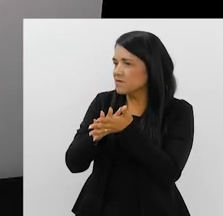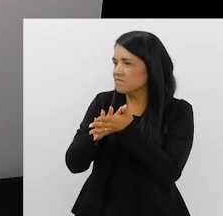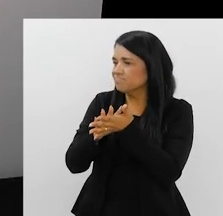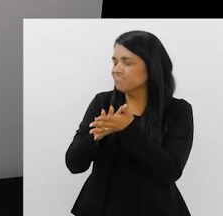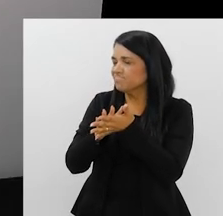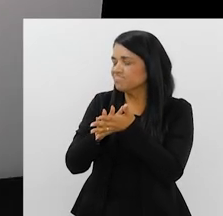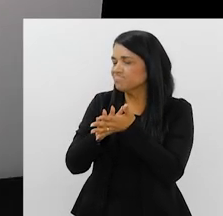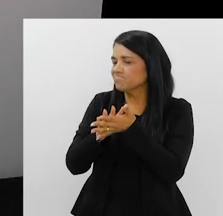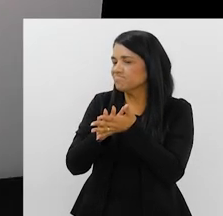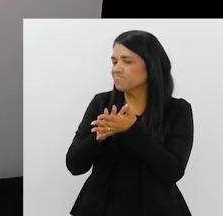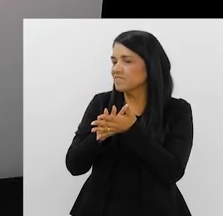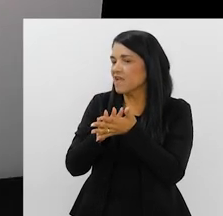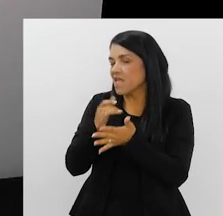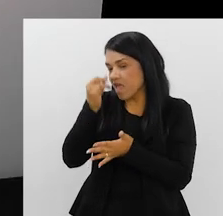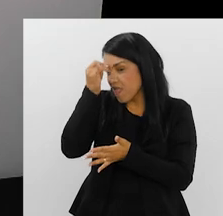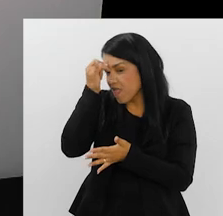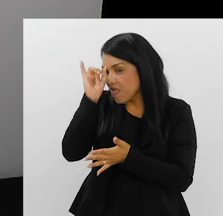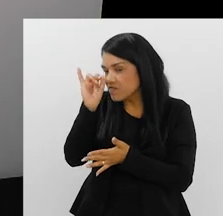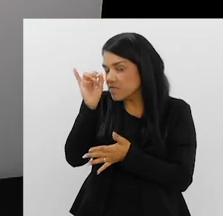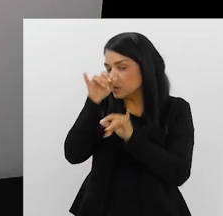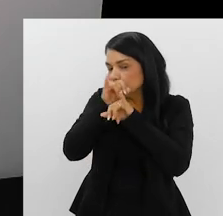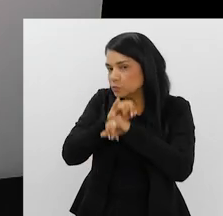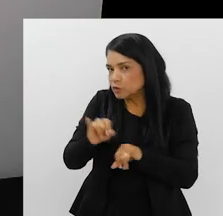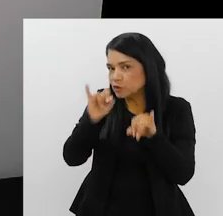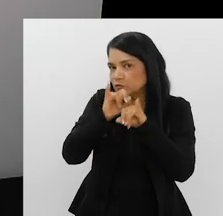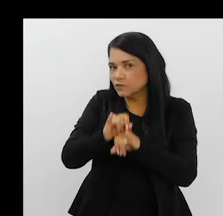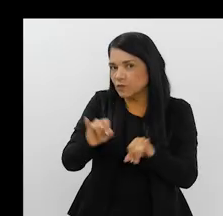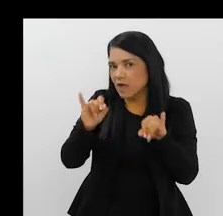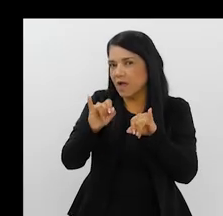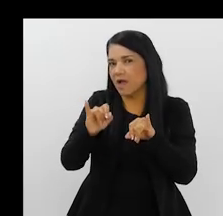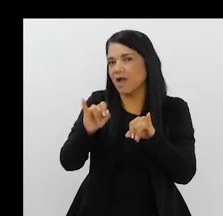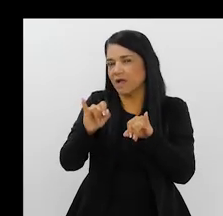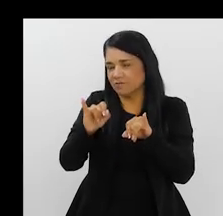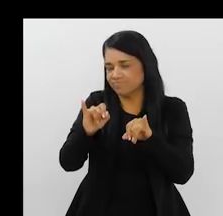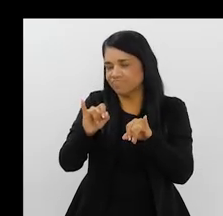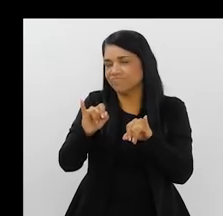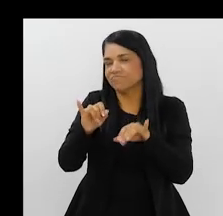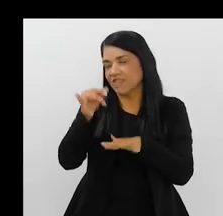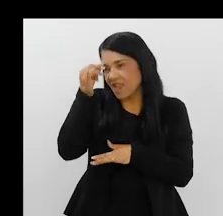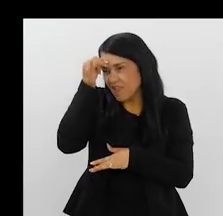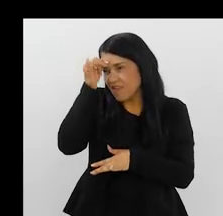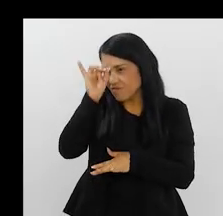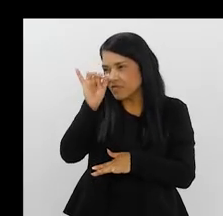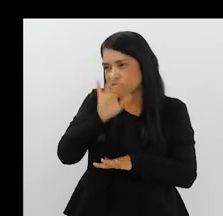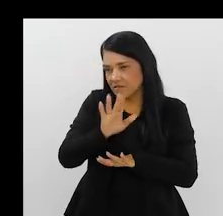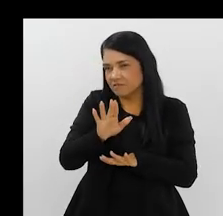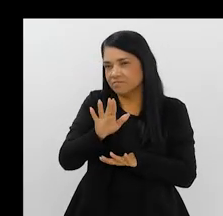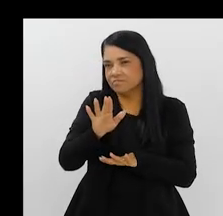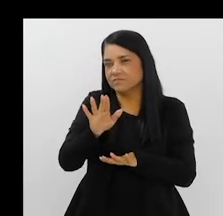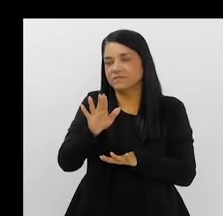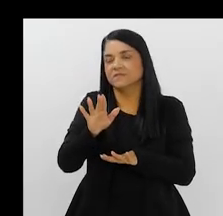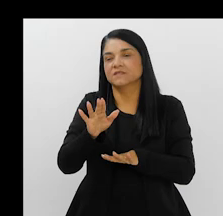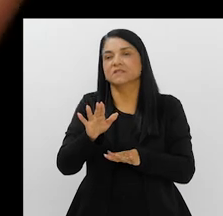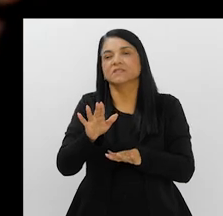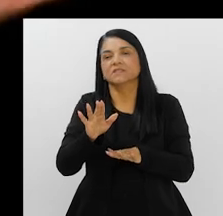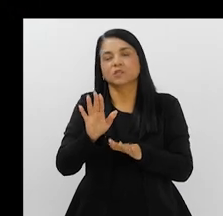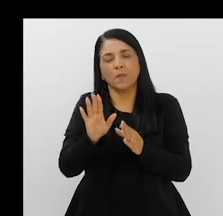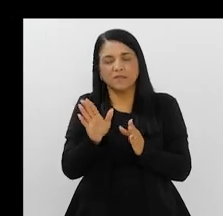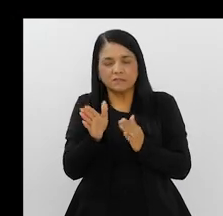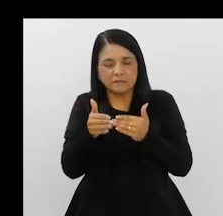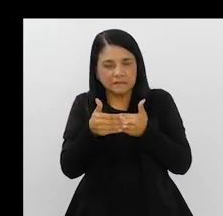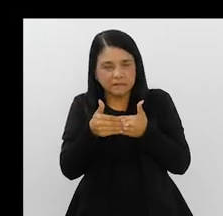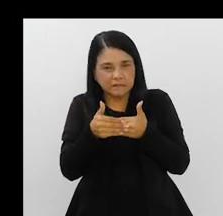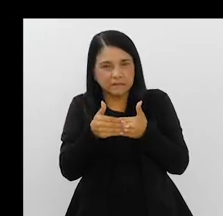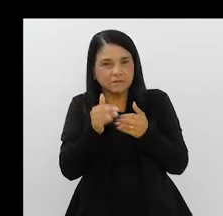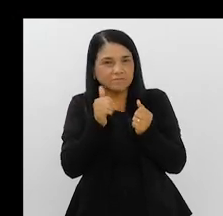estão, né, tão trancando as coisas, né? De trancando o quê? Divulgar. Trancando as suas coisas. Não está